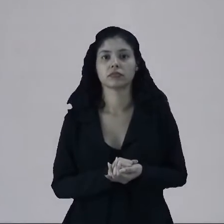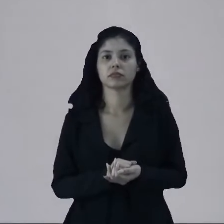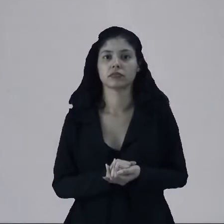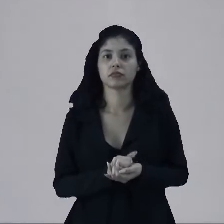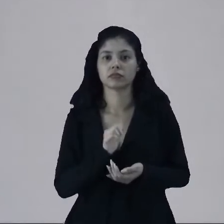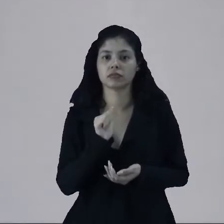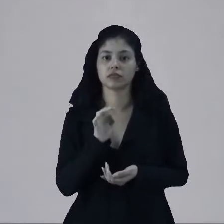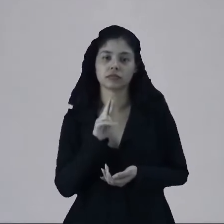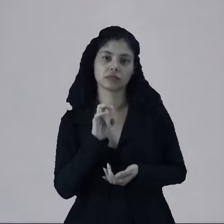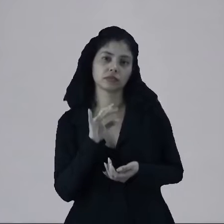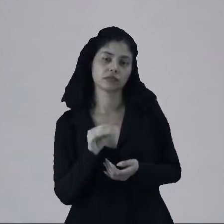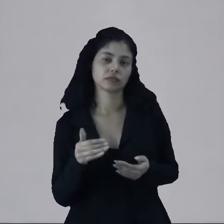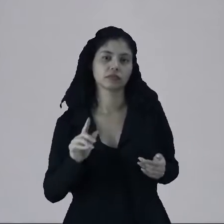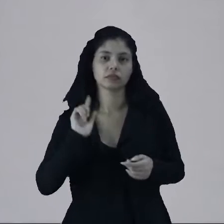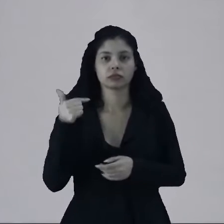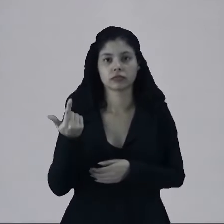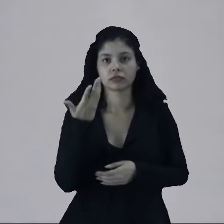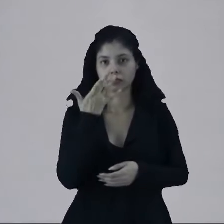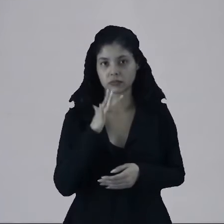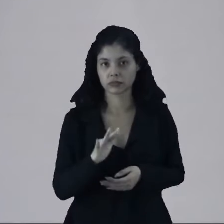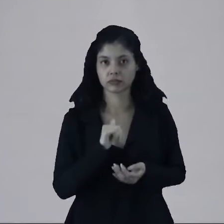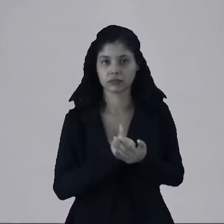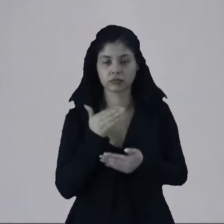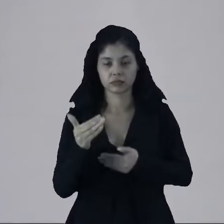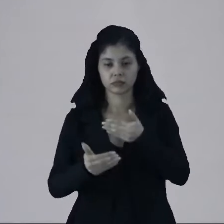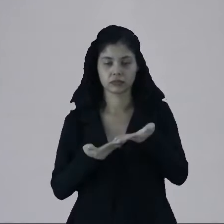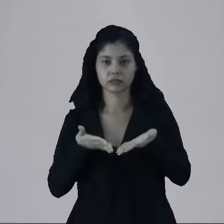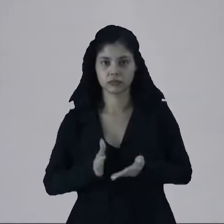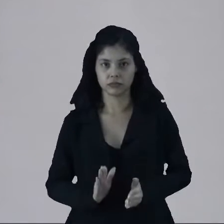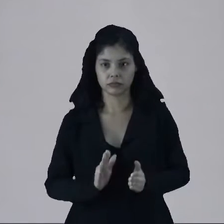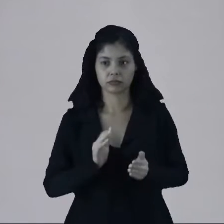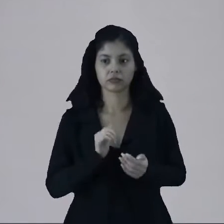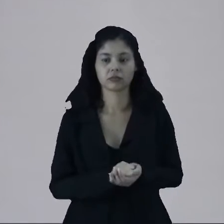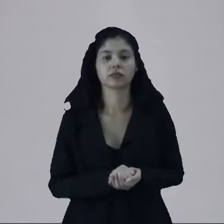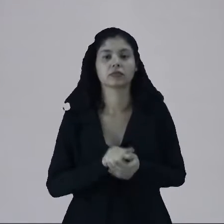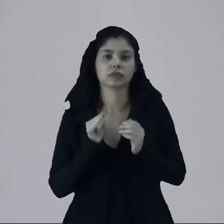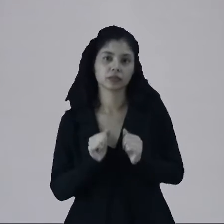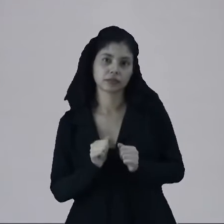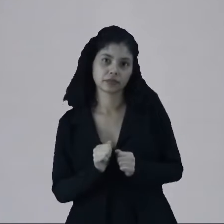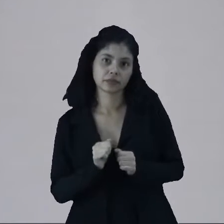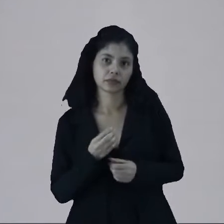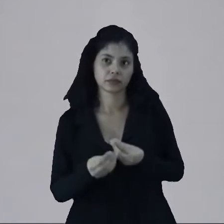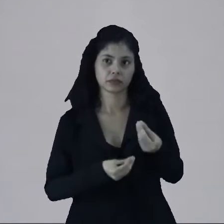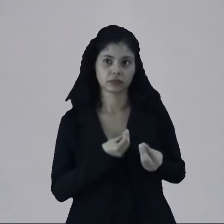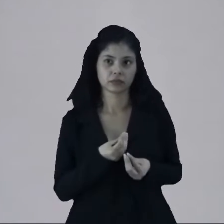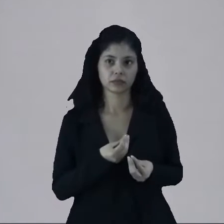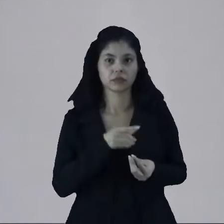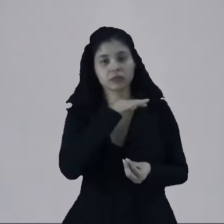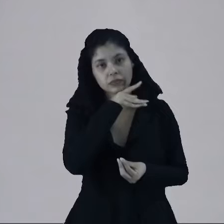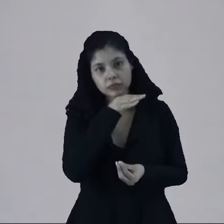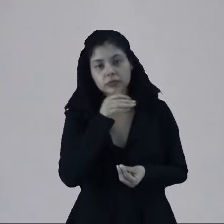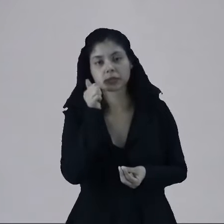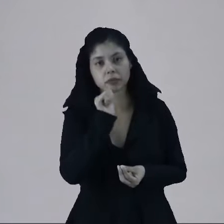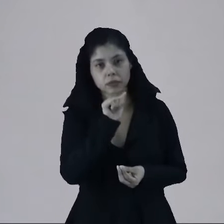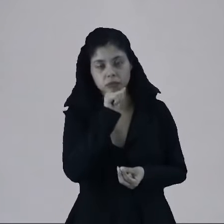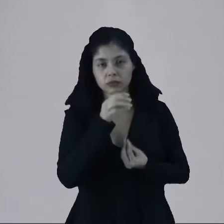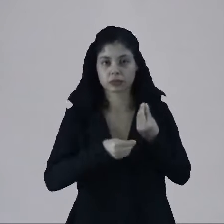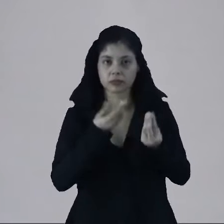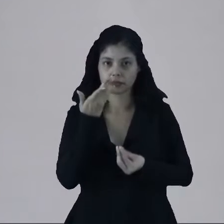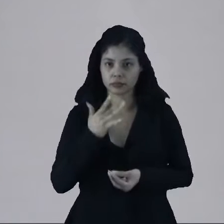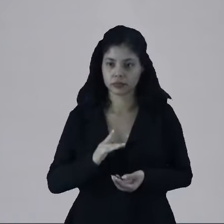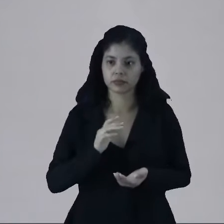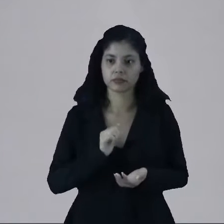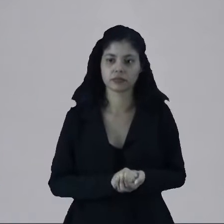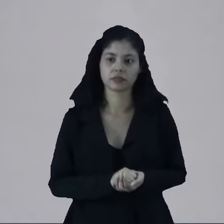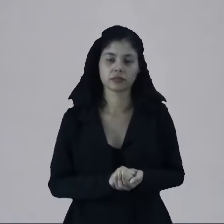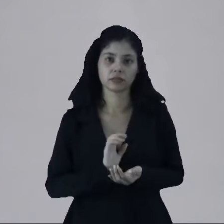dos anticorpos com aquela criança durante o nascimento. E aí pode ser tanto danoso para a mãe quanto para a criança, tá